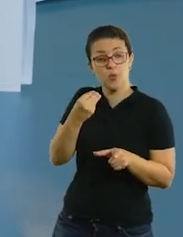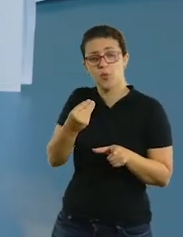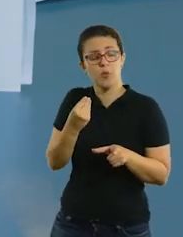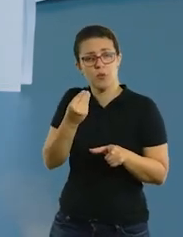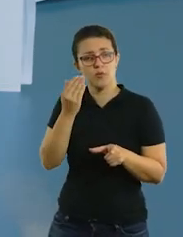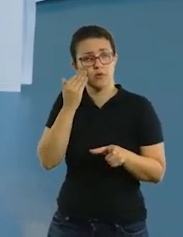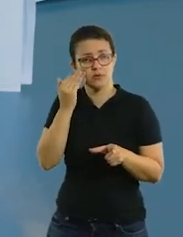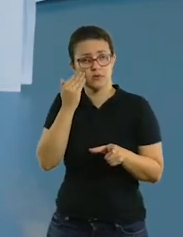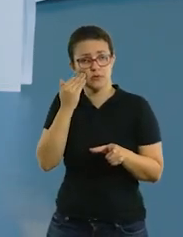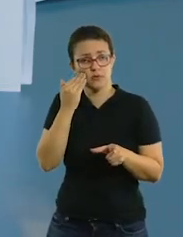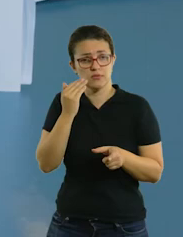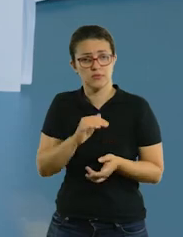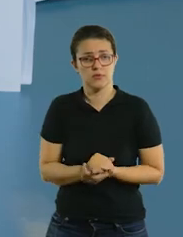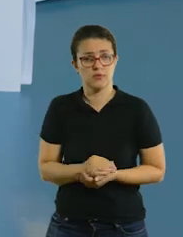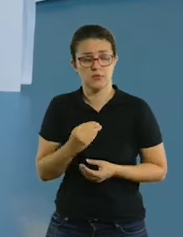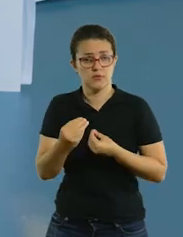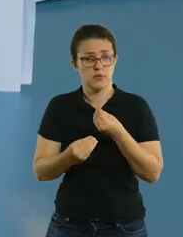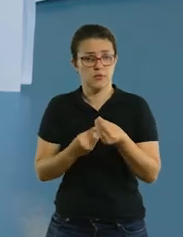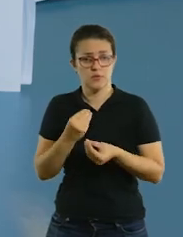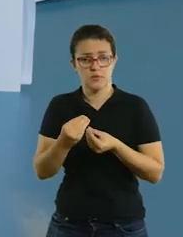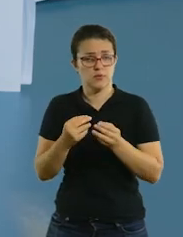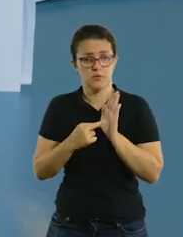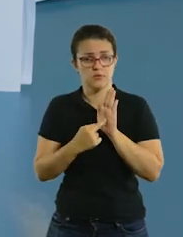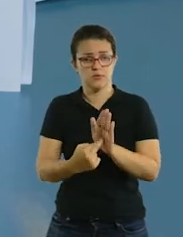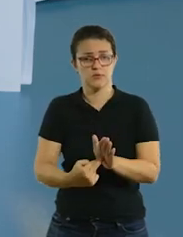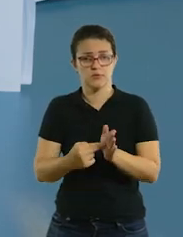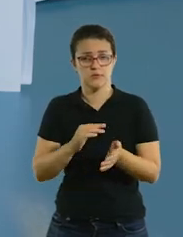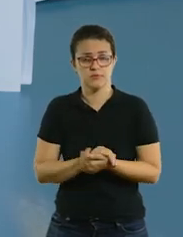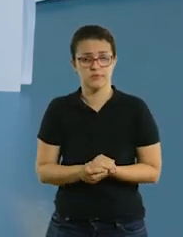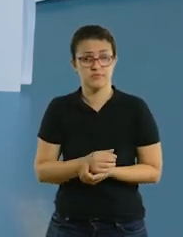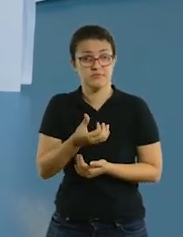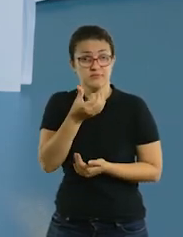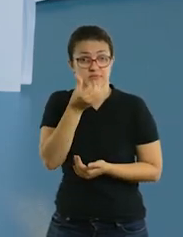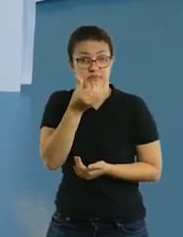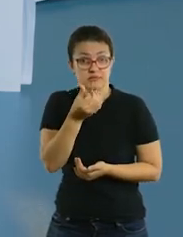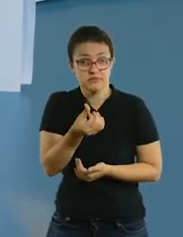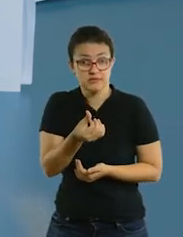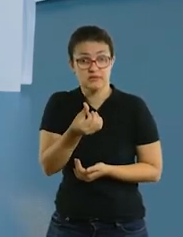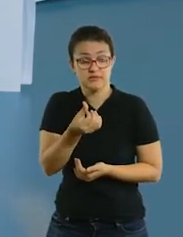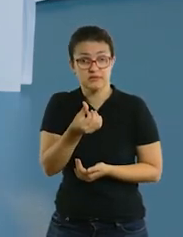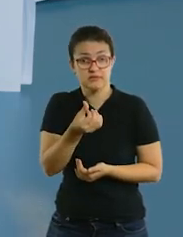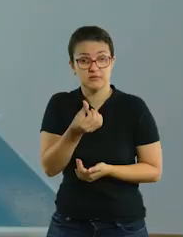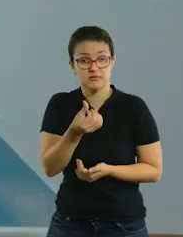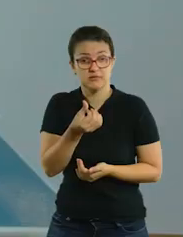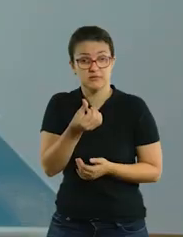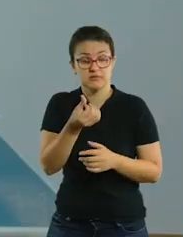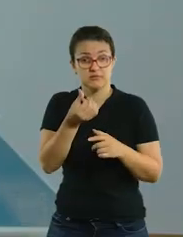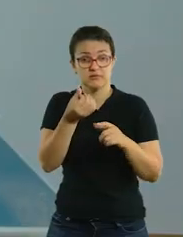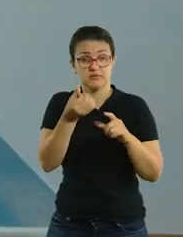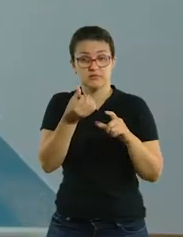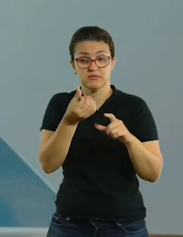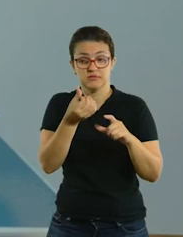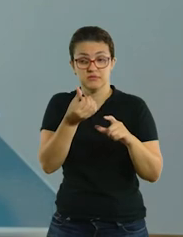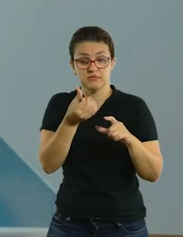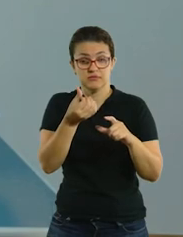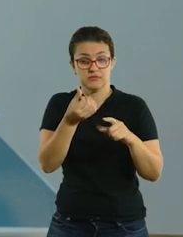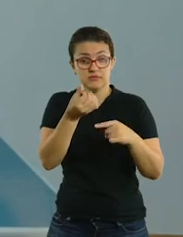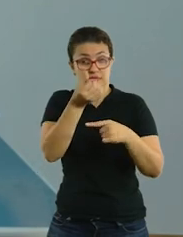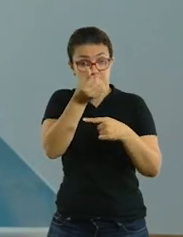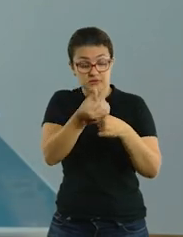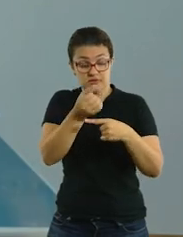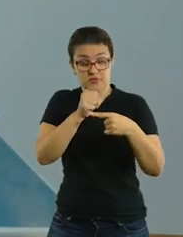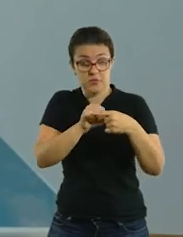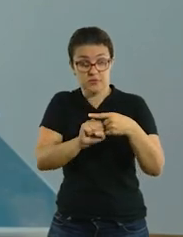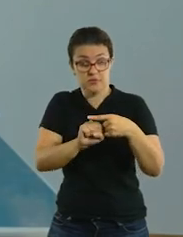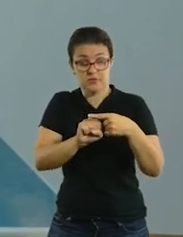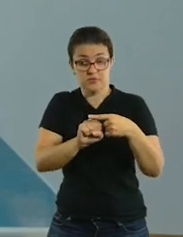Como que nós vamos representar? Nós vamos representar 6/8. Então, nós temos o